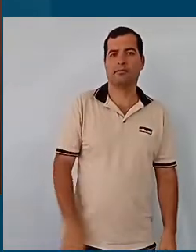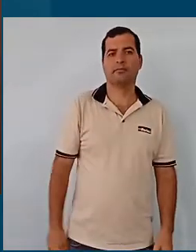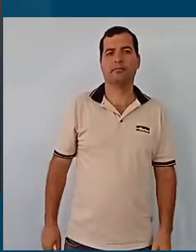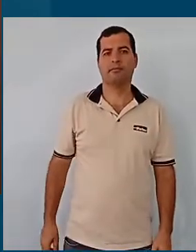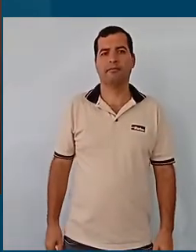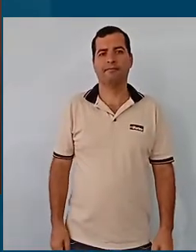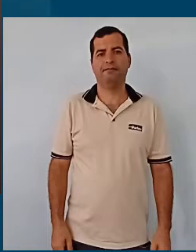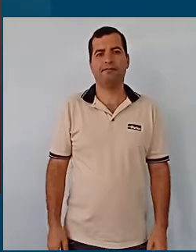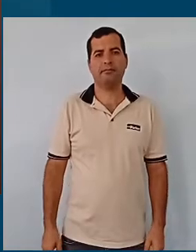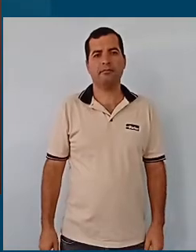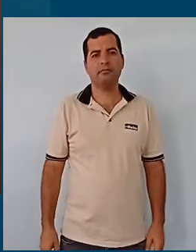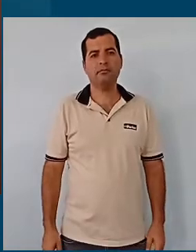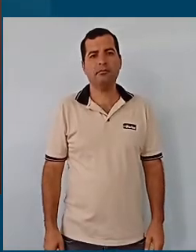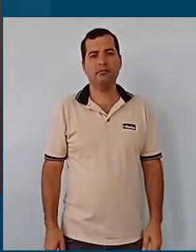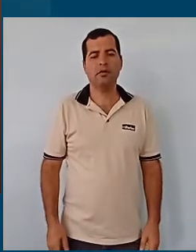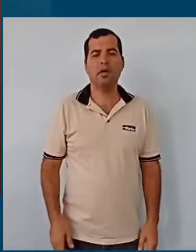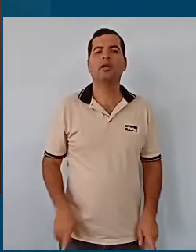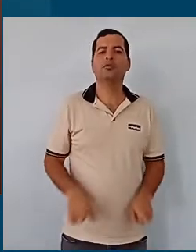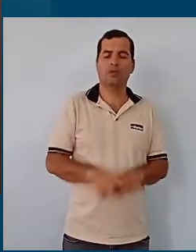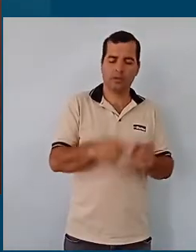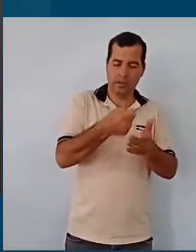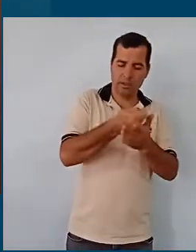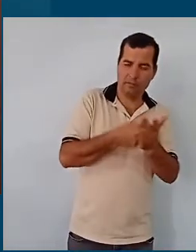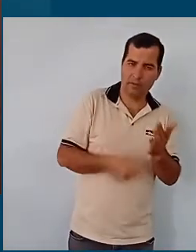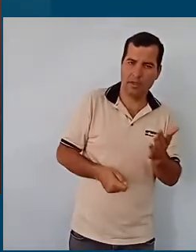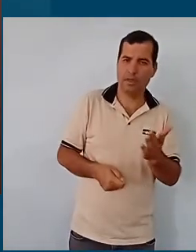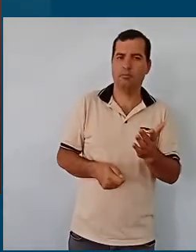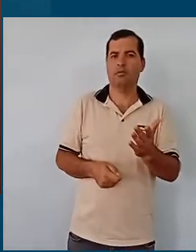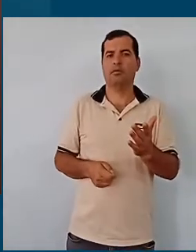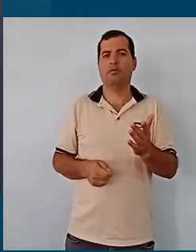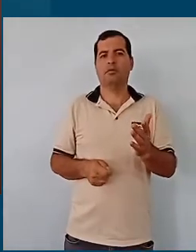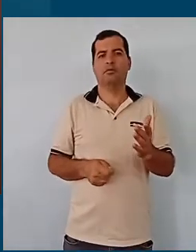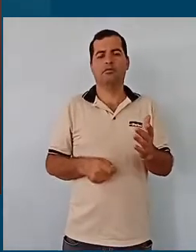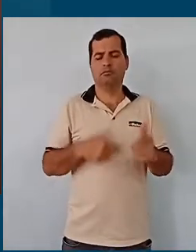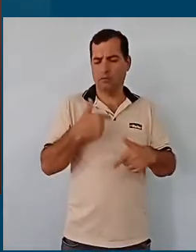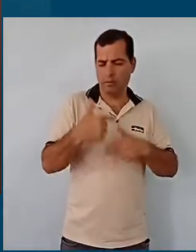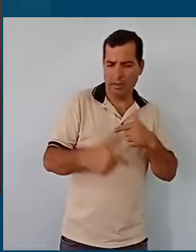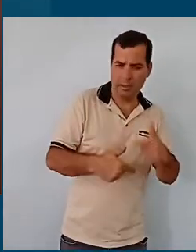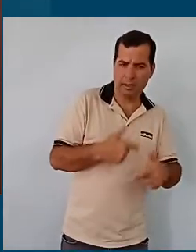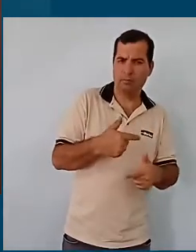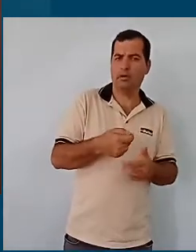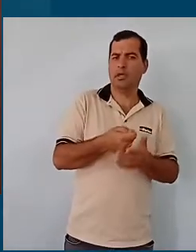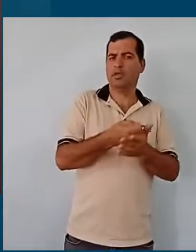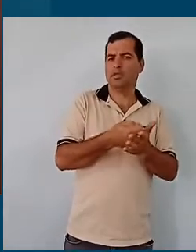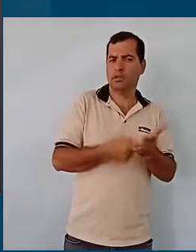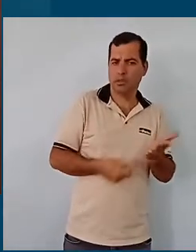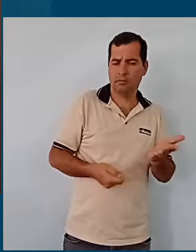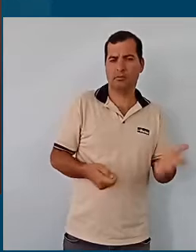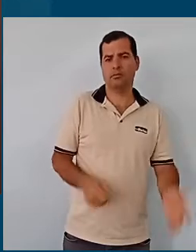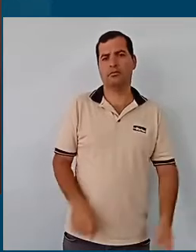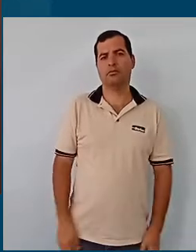isso nós acumulamos quando nós escrevemos, quando nós documentamos, quando nós registramos.